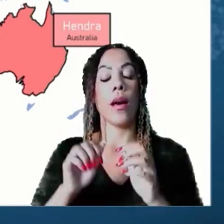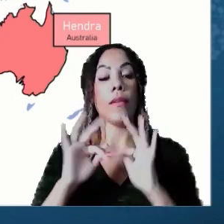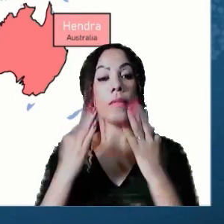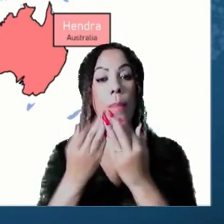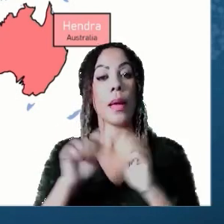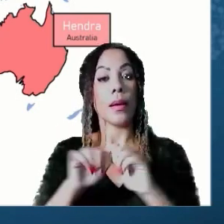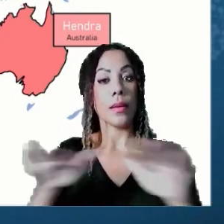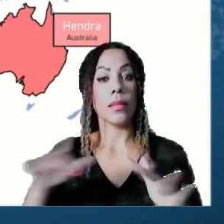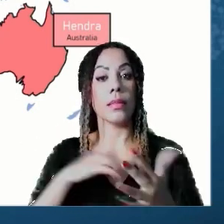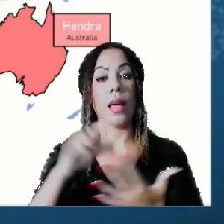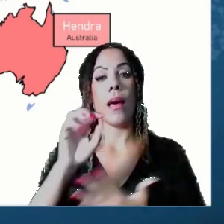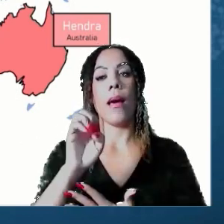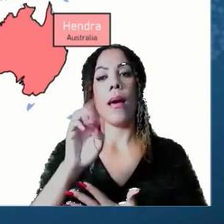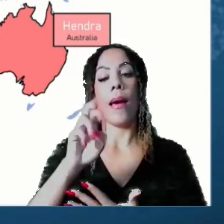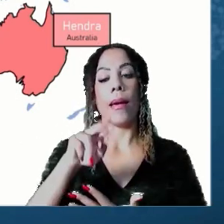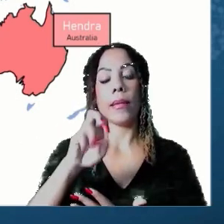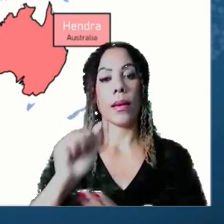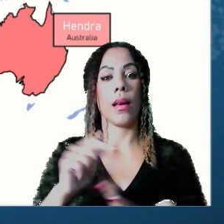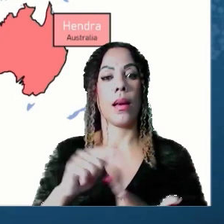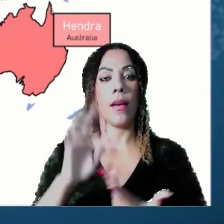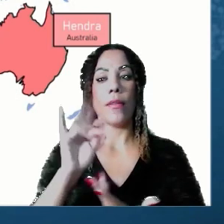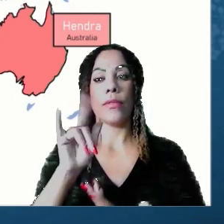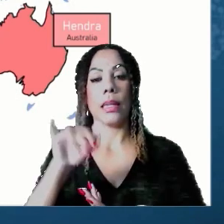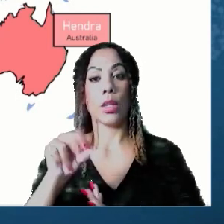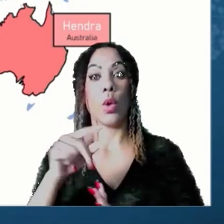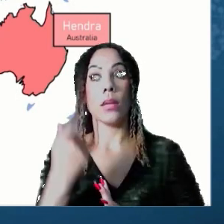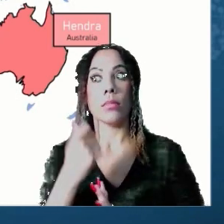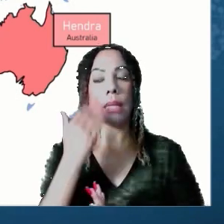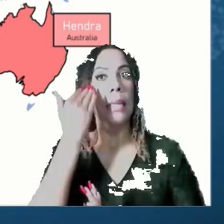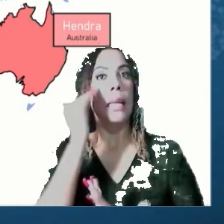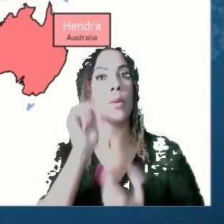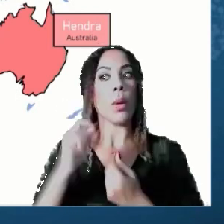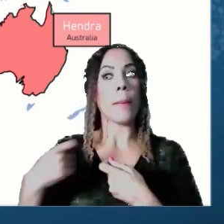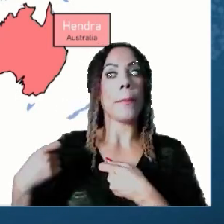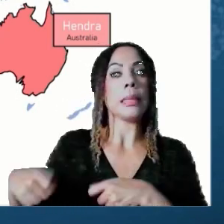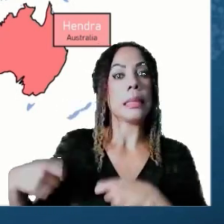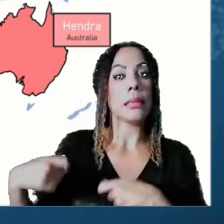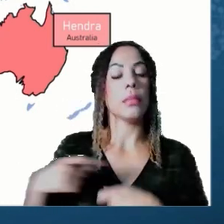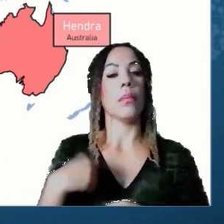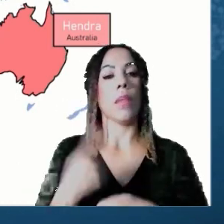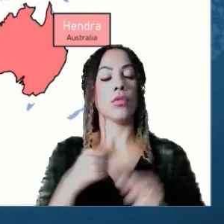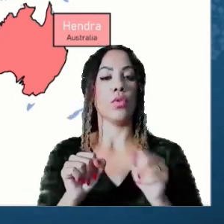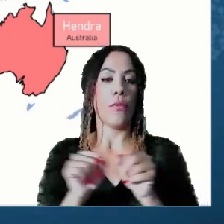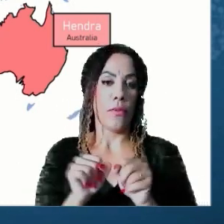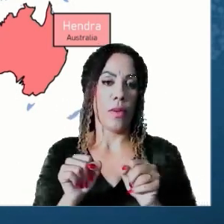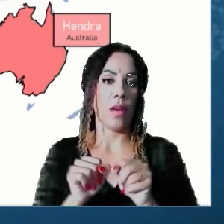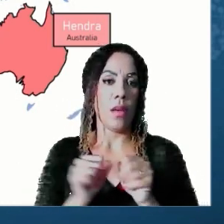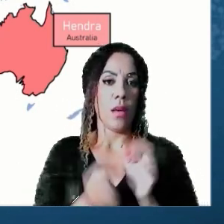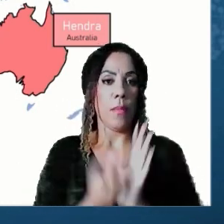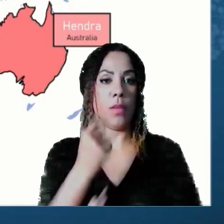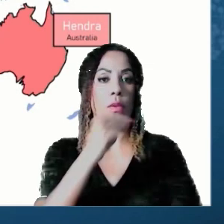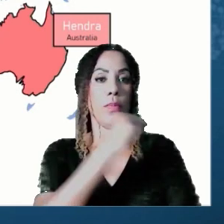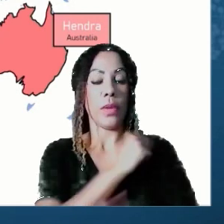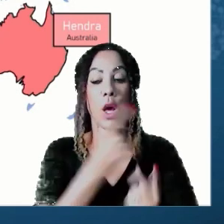o Heneca, e ter certeza que nós entendemos o que é exigido para produzir, o que é necessário para produzir uma vacina